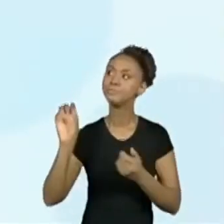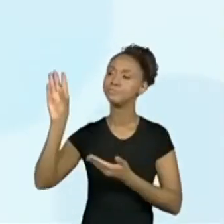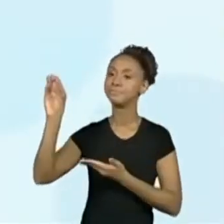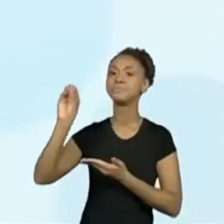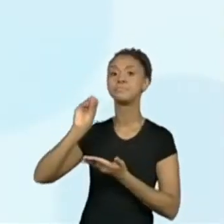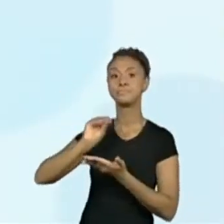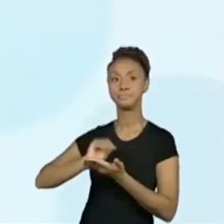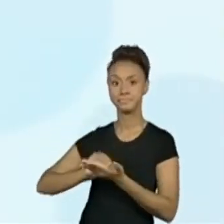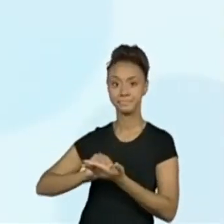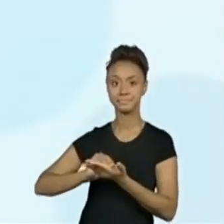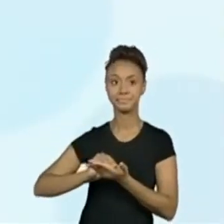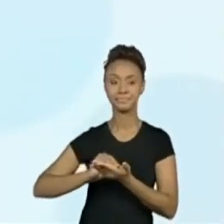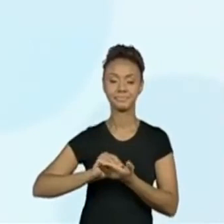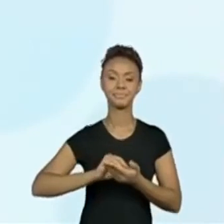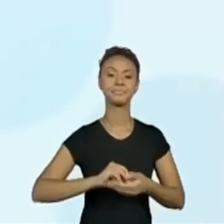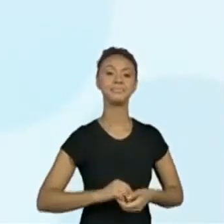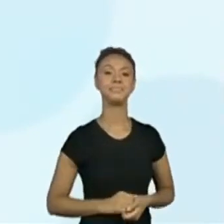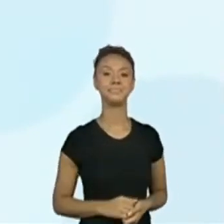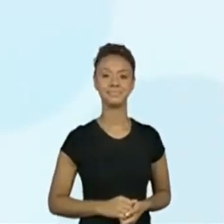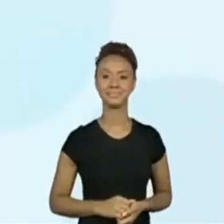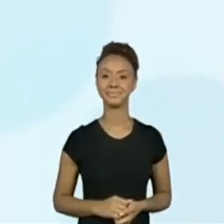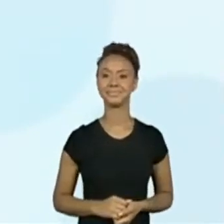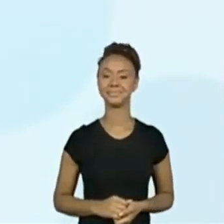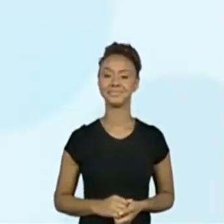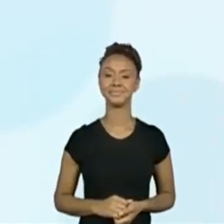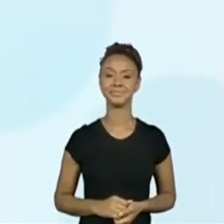A Bela.